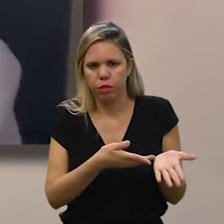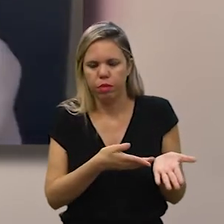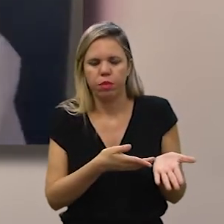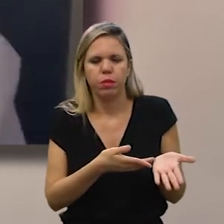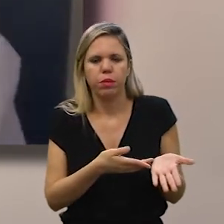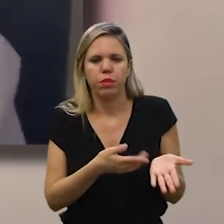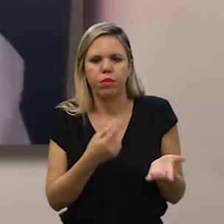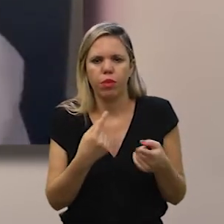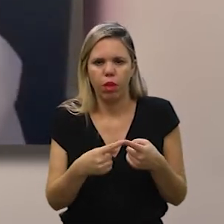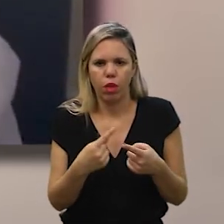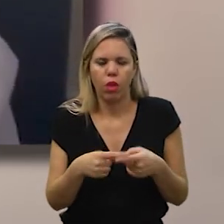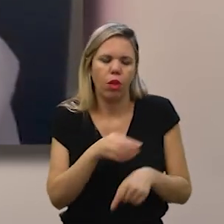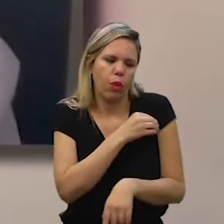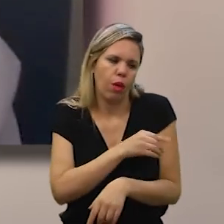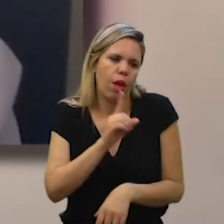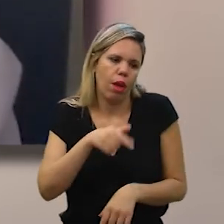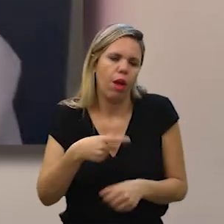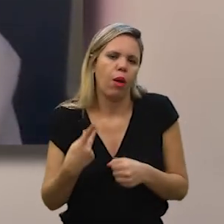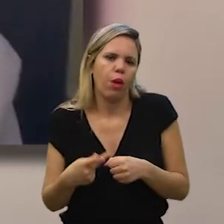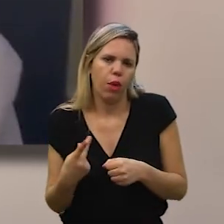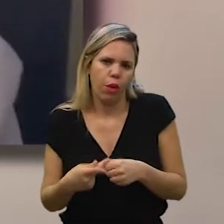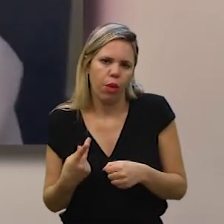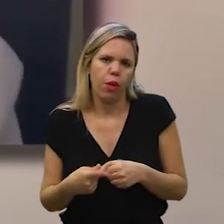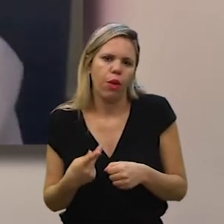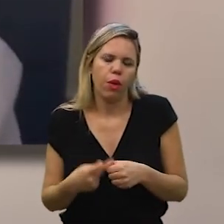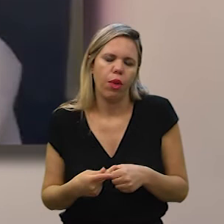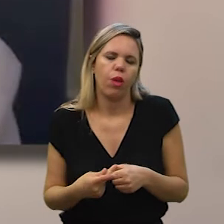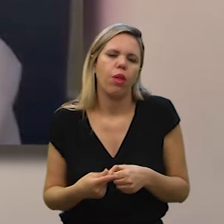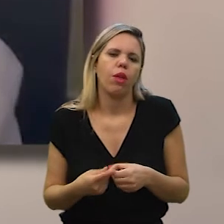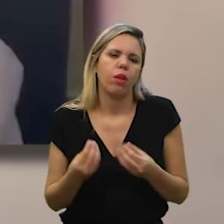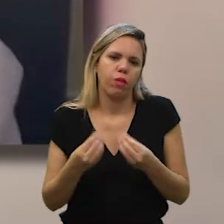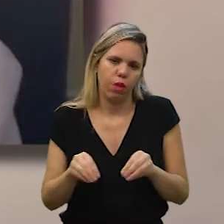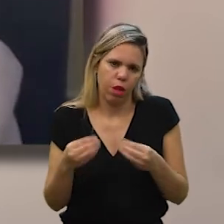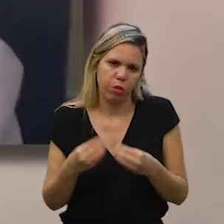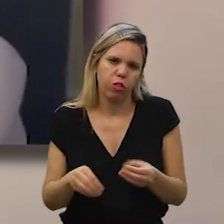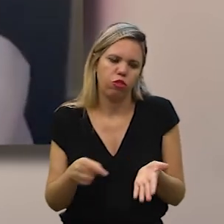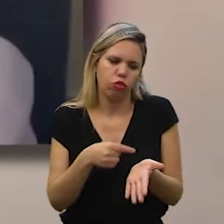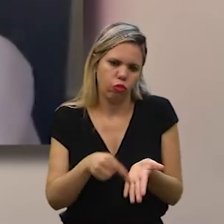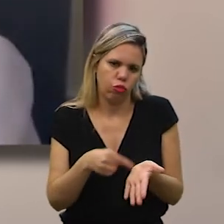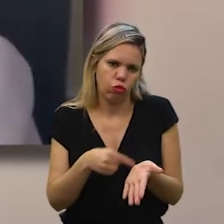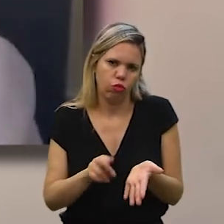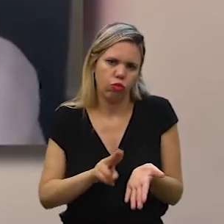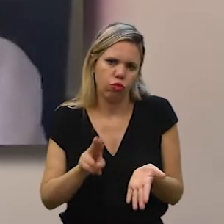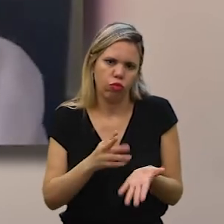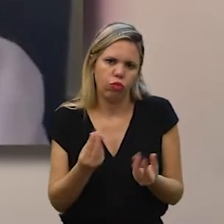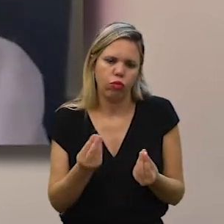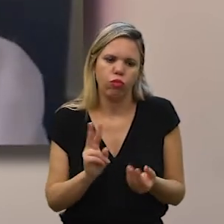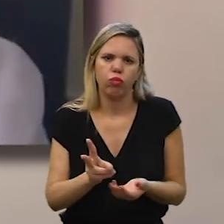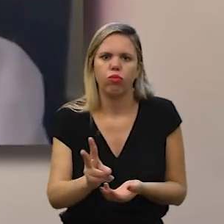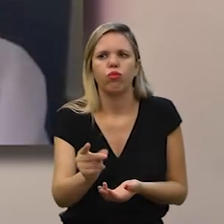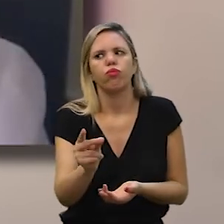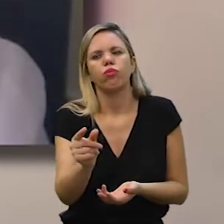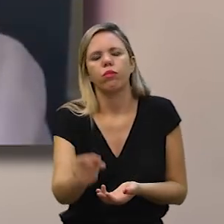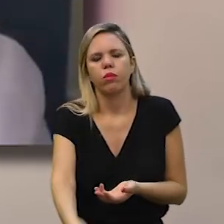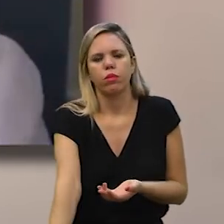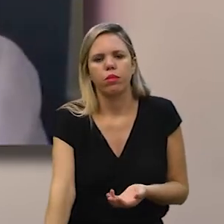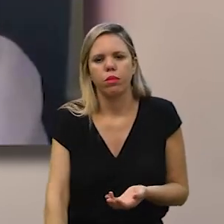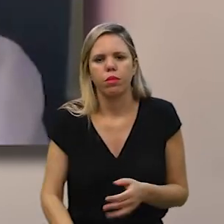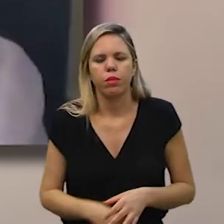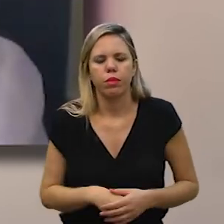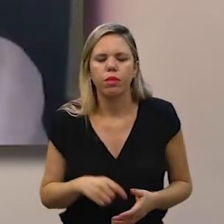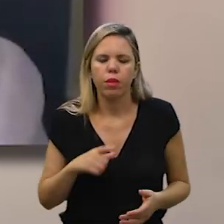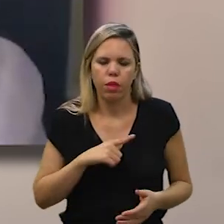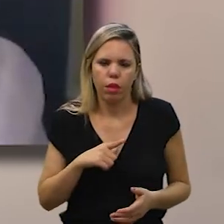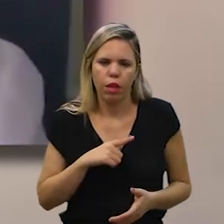irritada. Porque o álcool é um produto que vai danificar a pele do uso, quando tem uso contínuo.